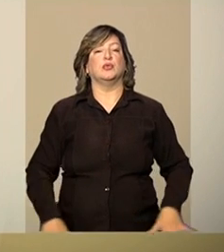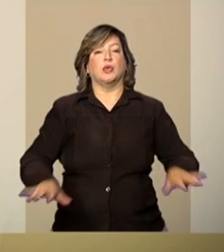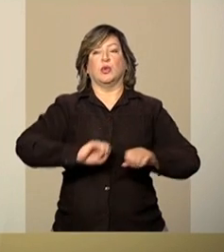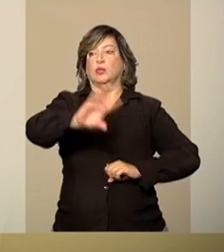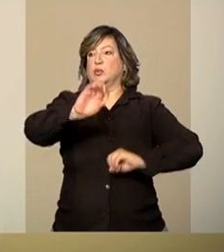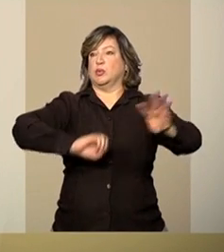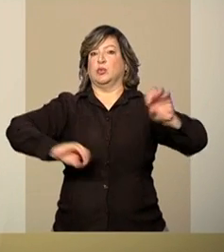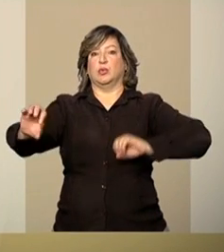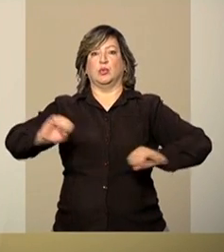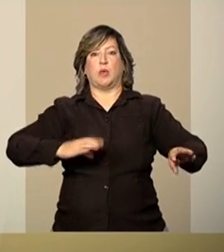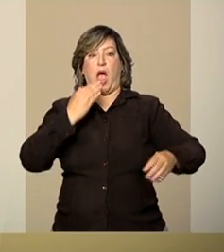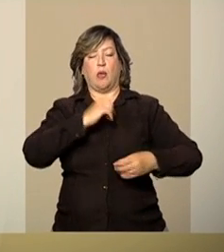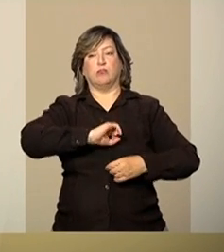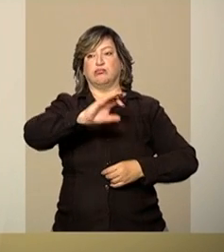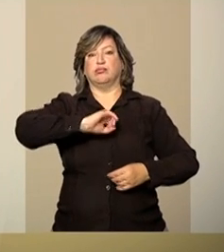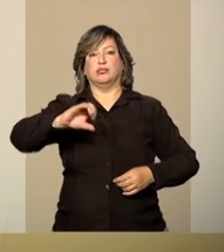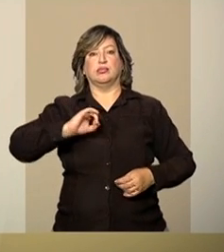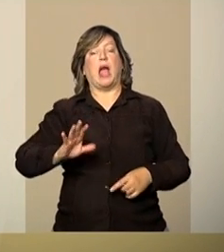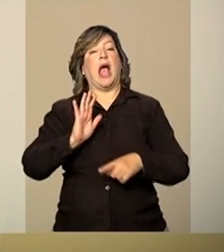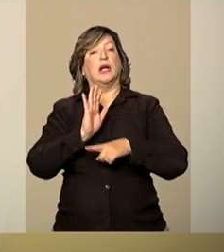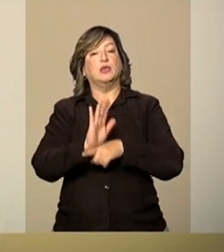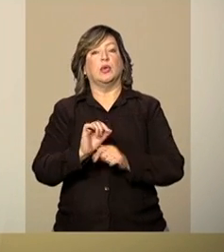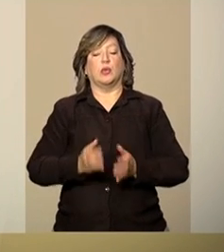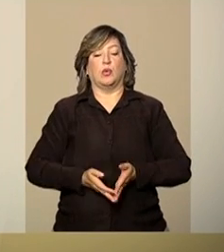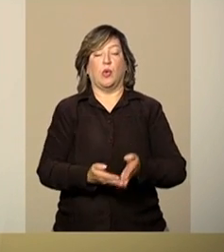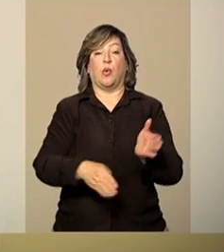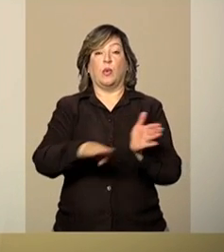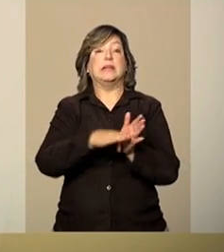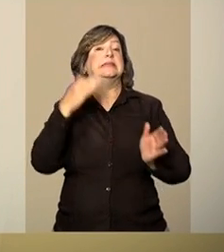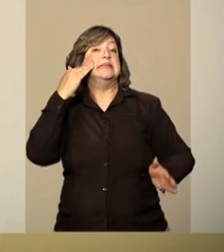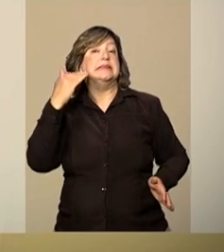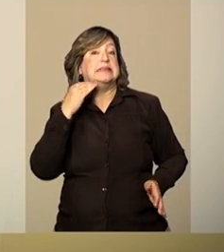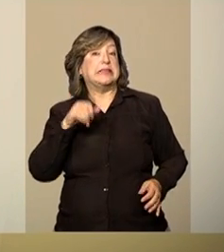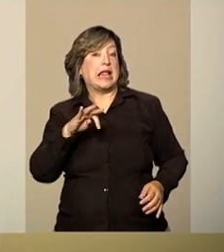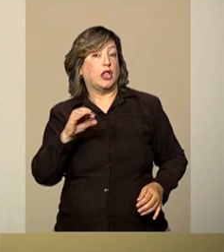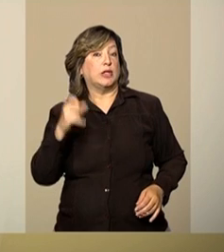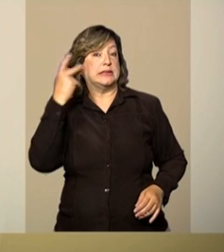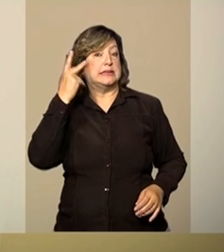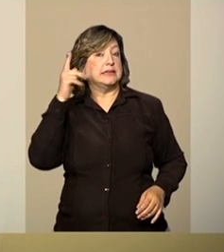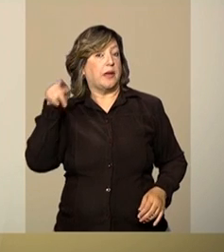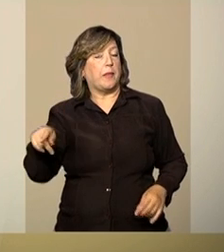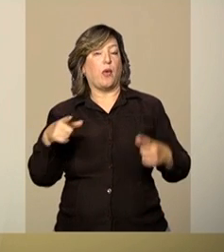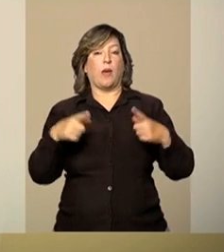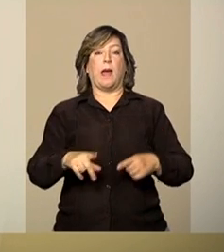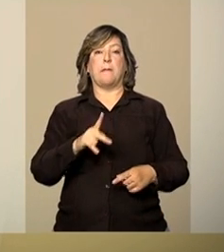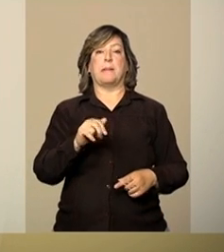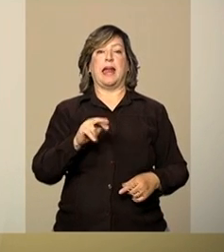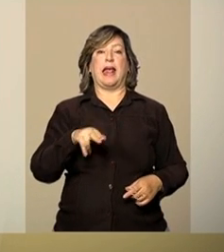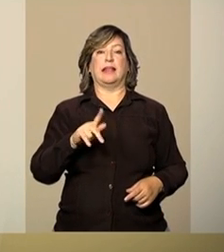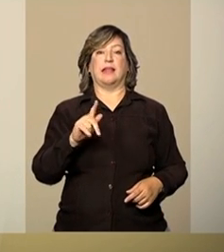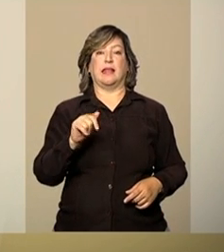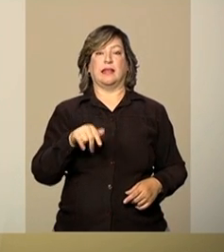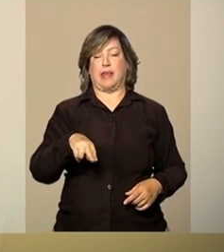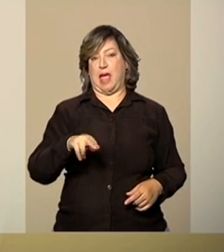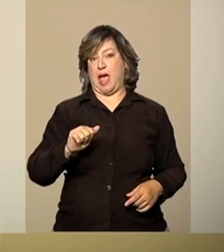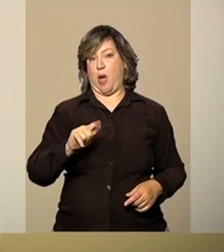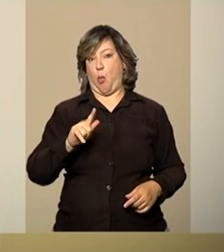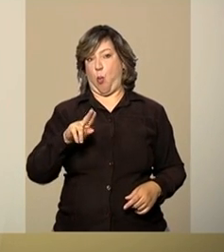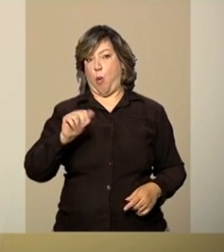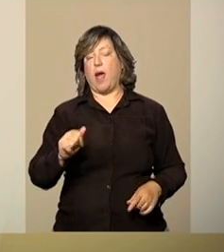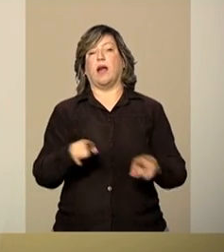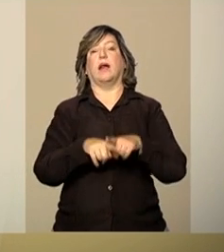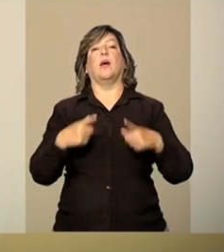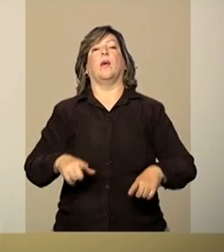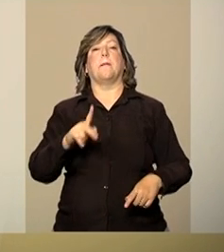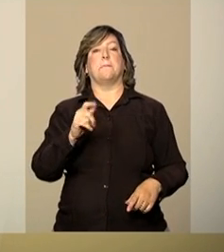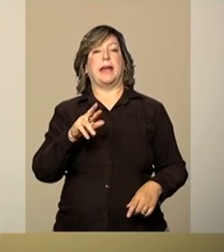escoamento da produção desafogando os portos de Santos em São Paulo e de Paranaguá no Paraná uma coisa importante é